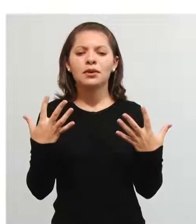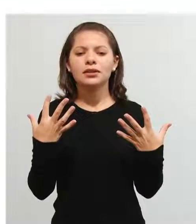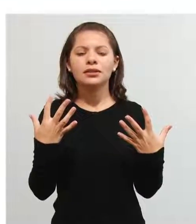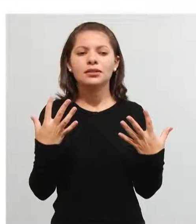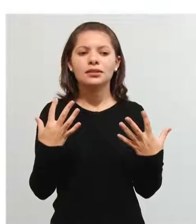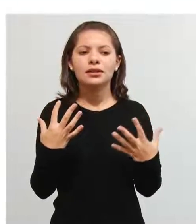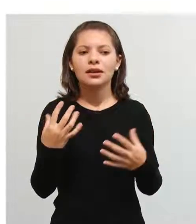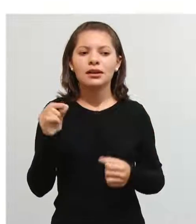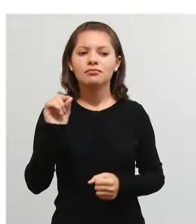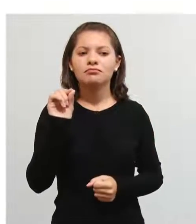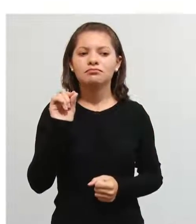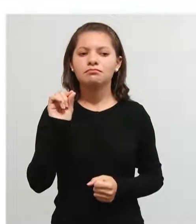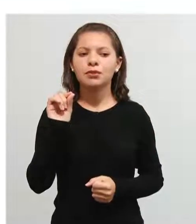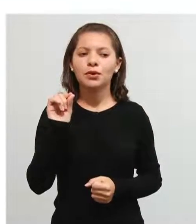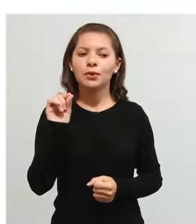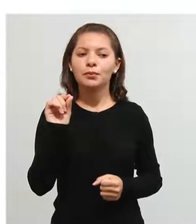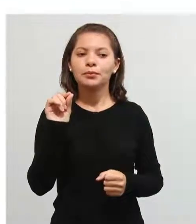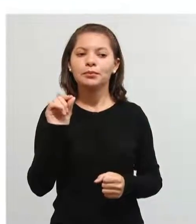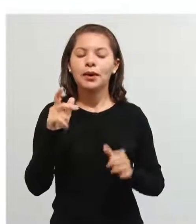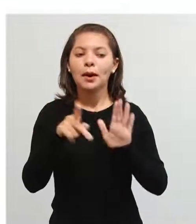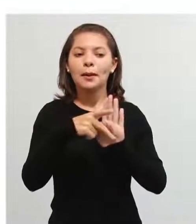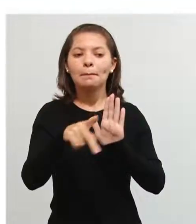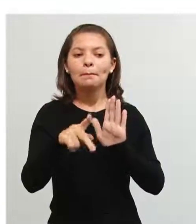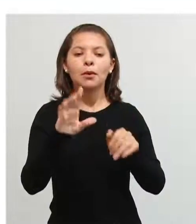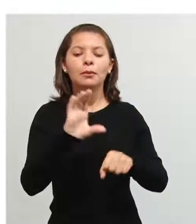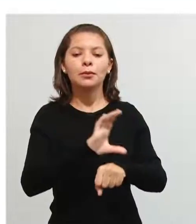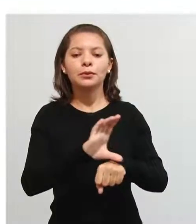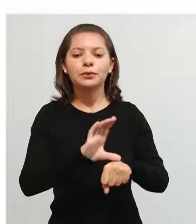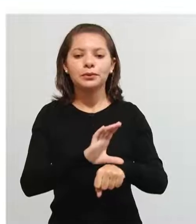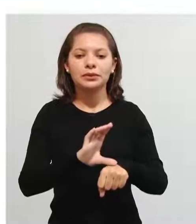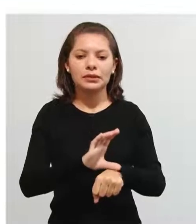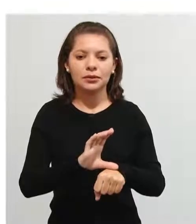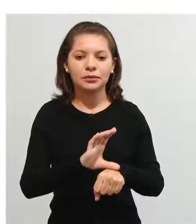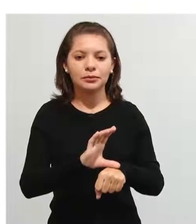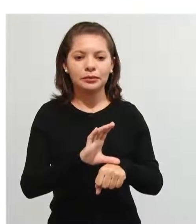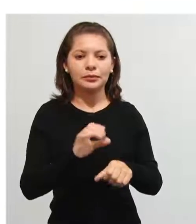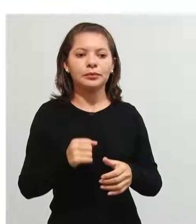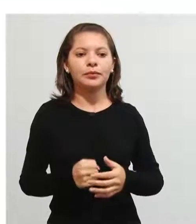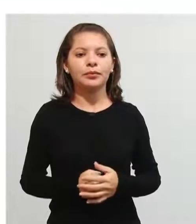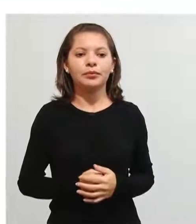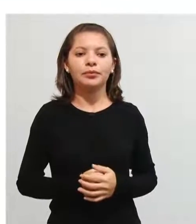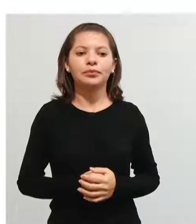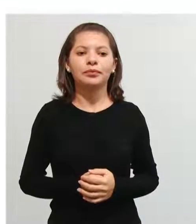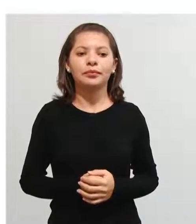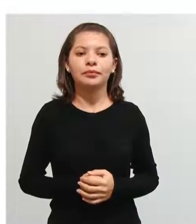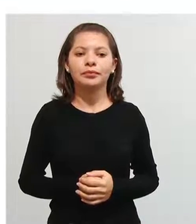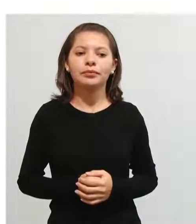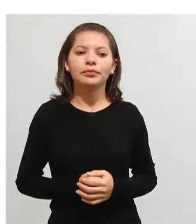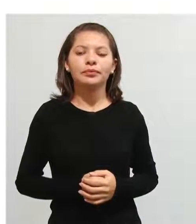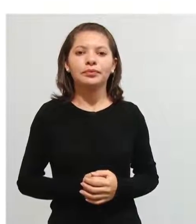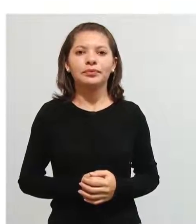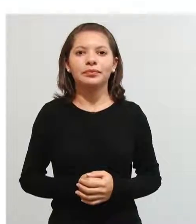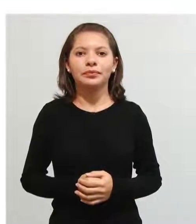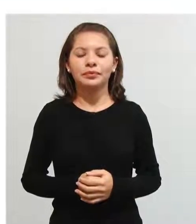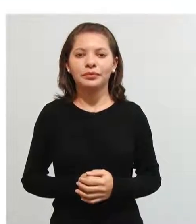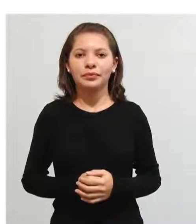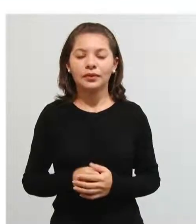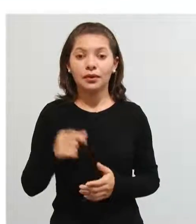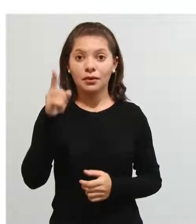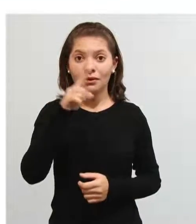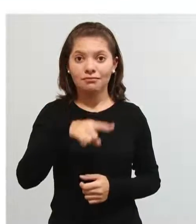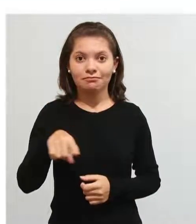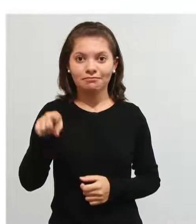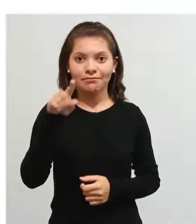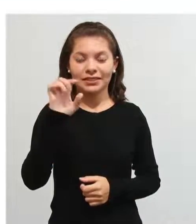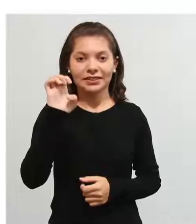né? A própria Constituição Federal é uma fonte, né? A Constituição Federal, mais as emendas constitucionais. Por que essas